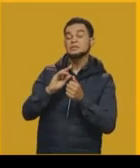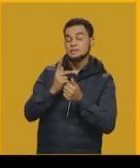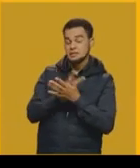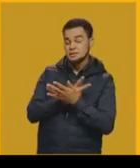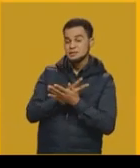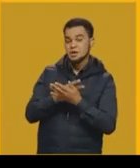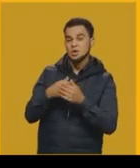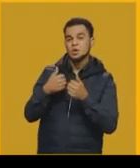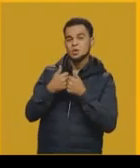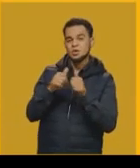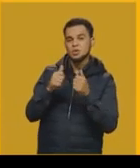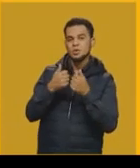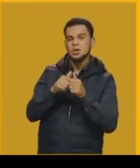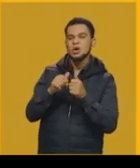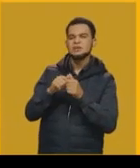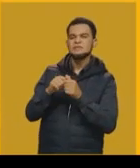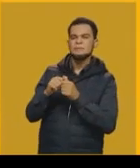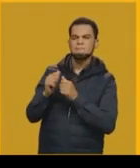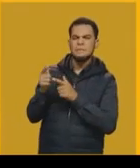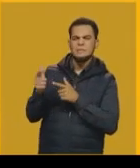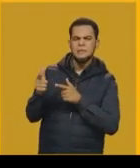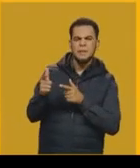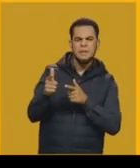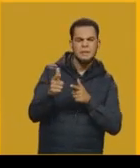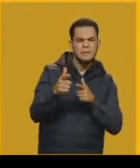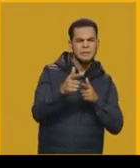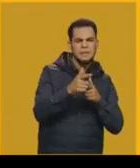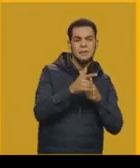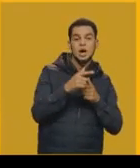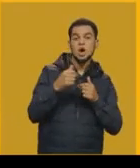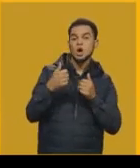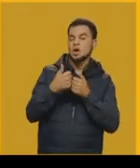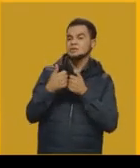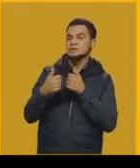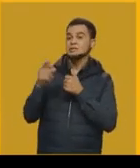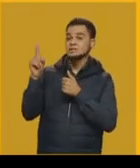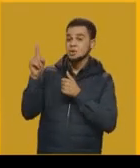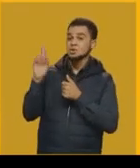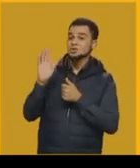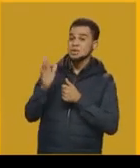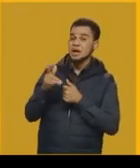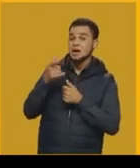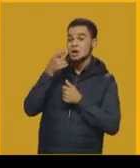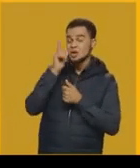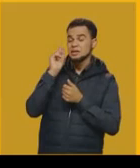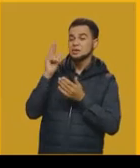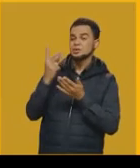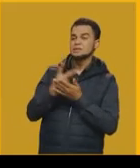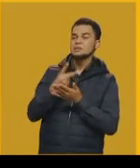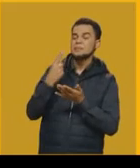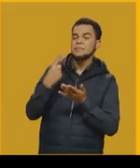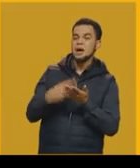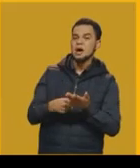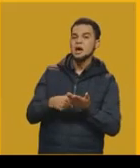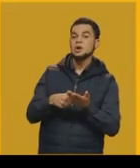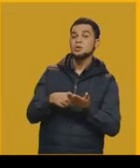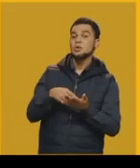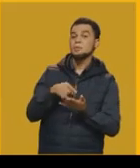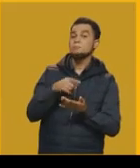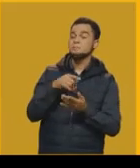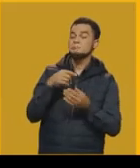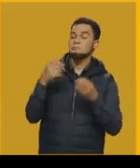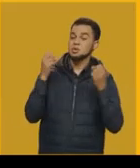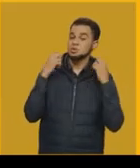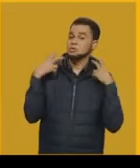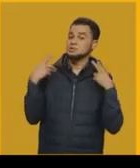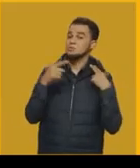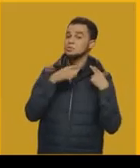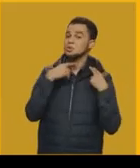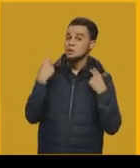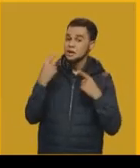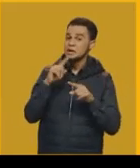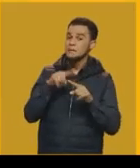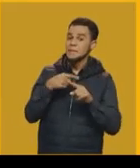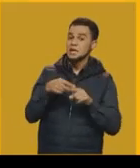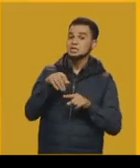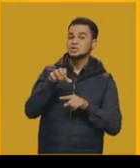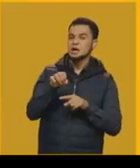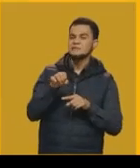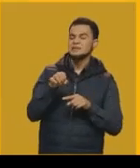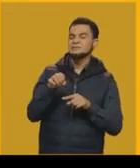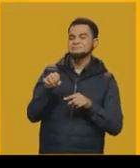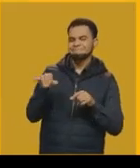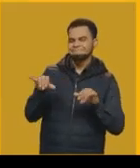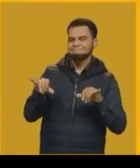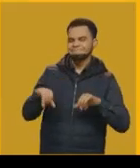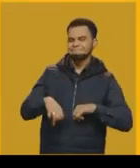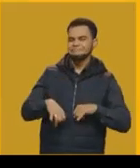Cabinda. Até ontem, havia sido confirmada a morte do motorista, além de 9 pessoas feridas, entre jogadores e integrantes